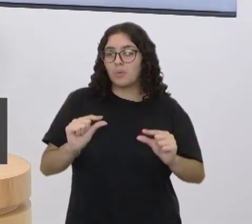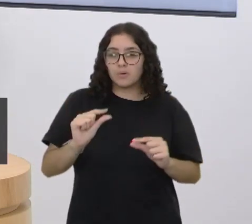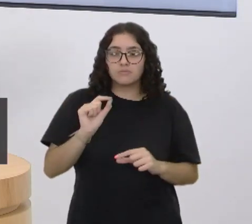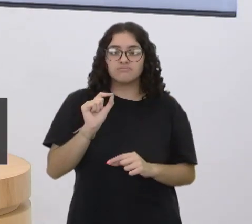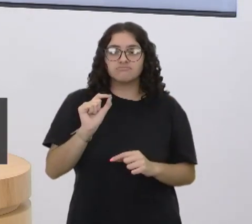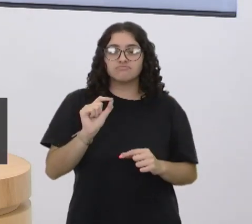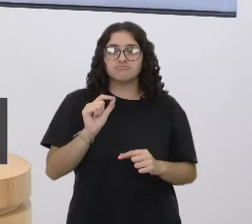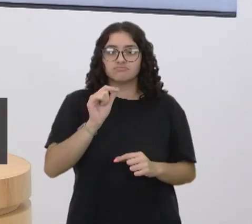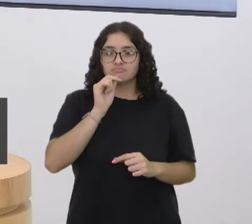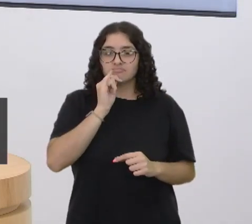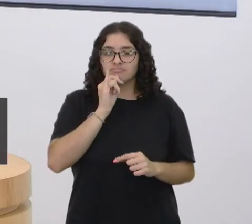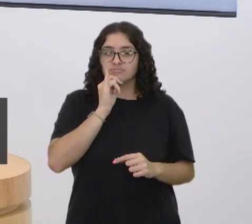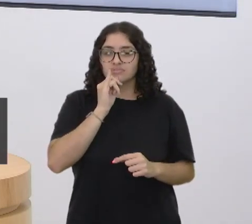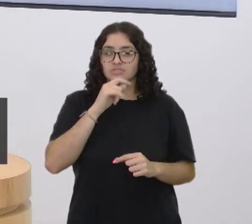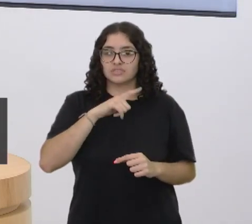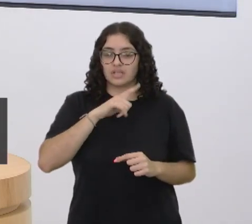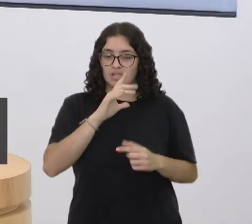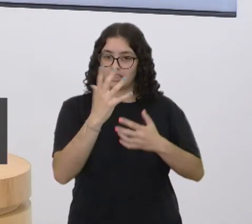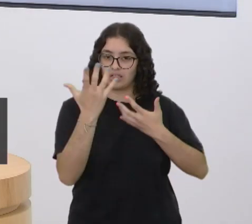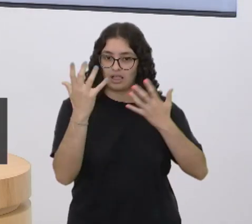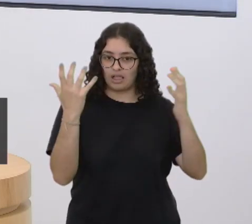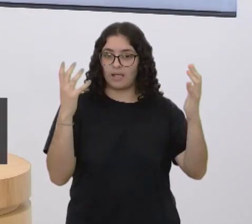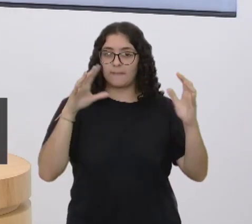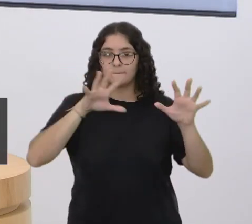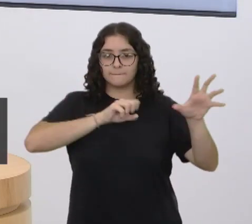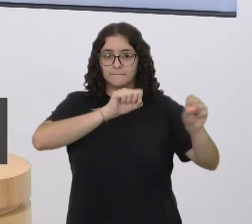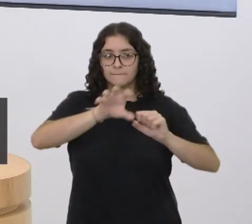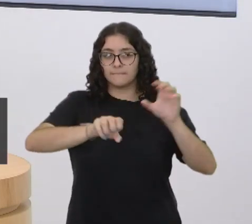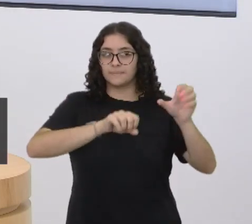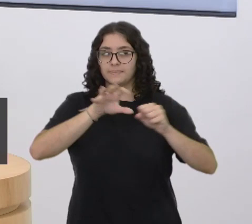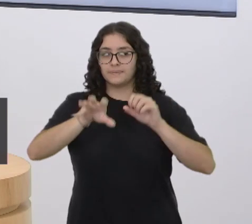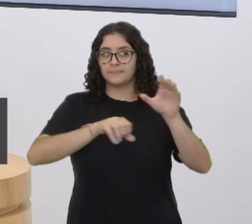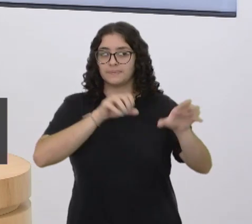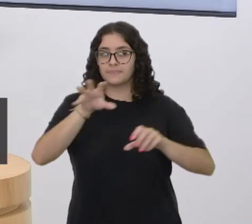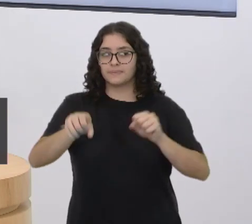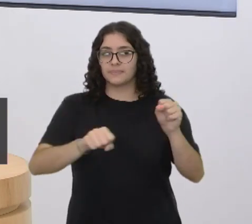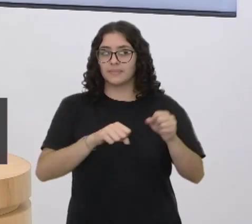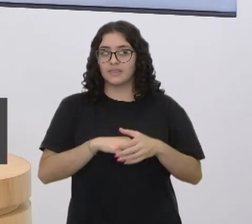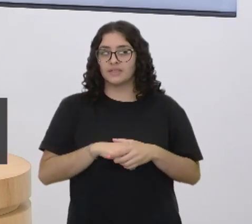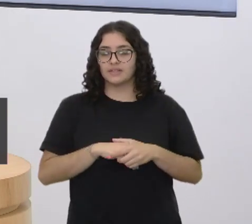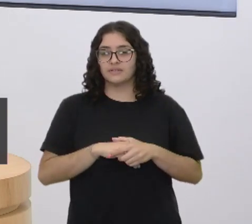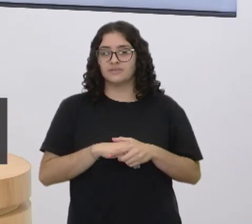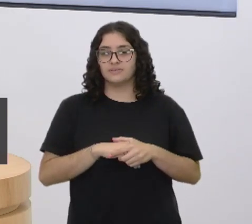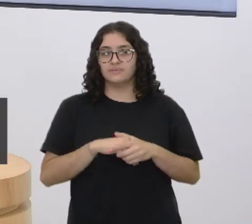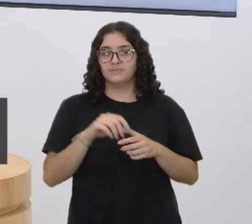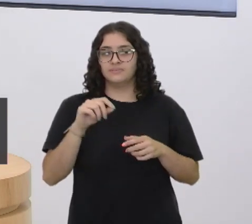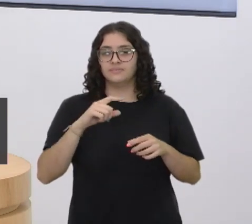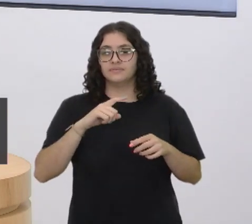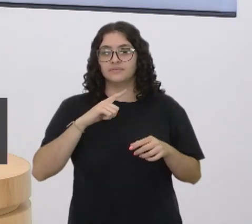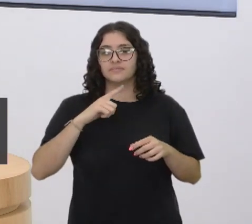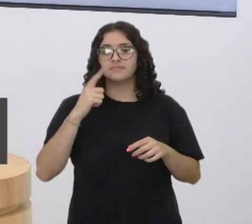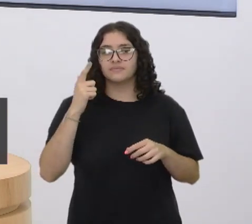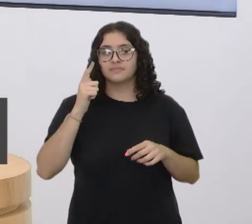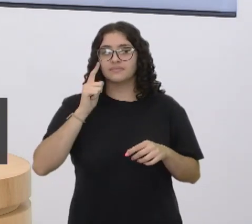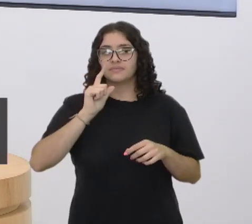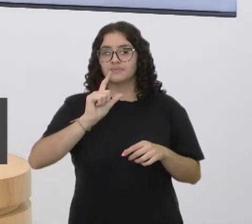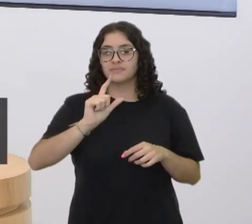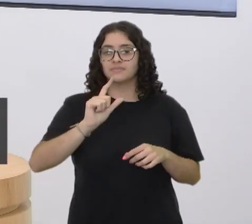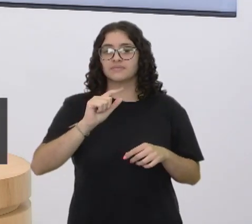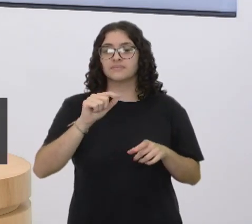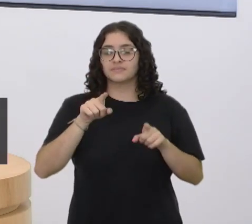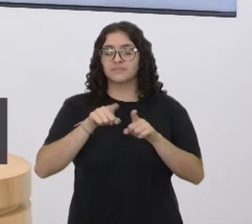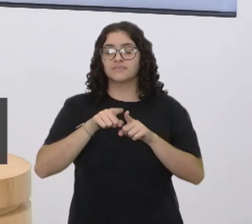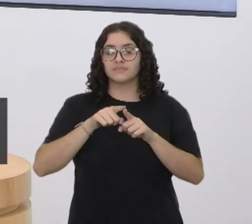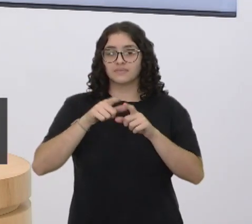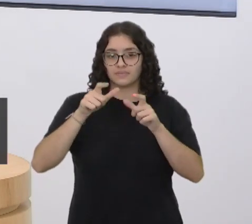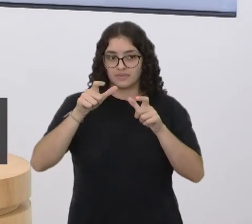pode pegar uma quantidade de recursos da Terra, por causa que essa quantidade de recursos que ela consegue se recuperar dentro de um